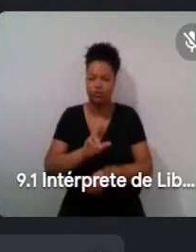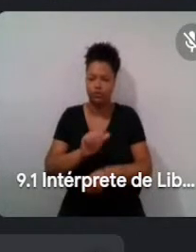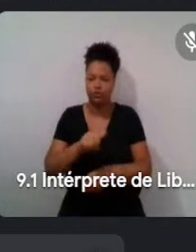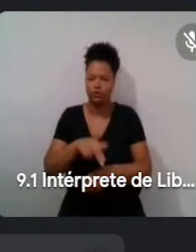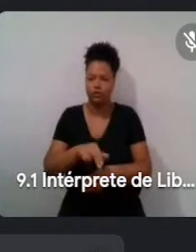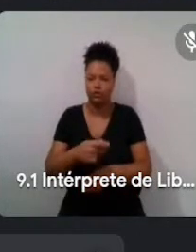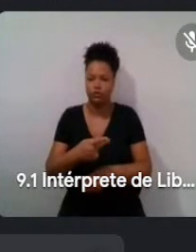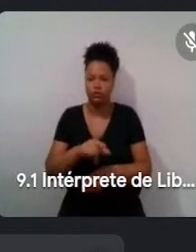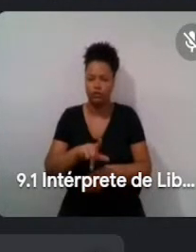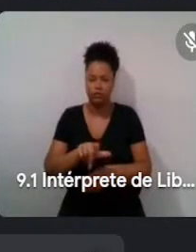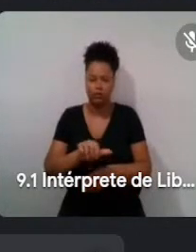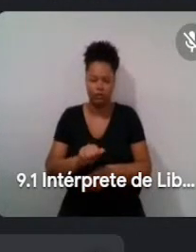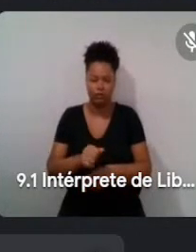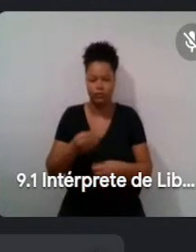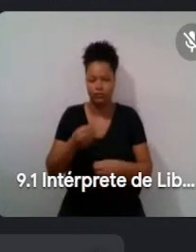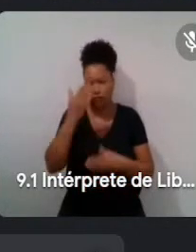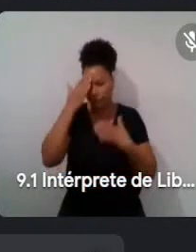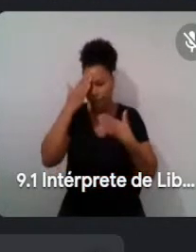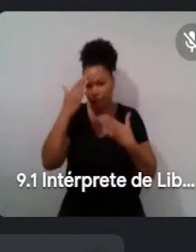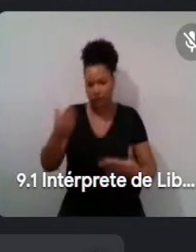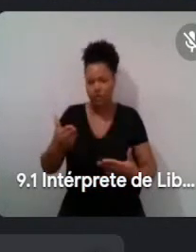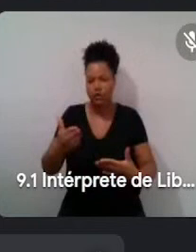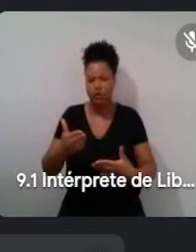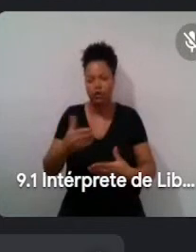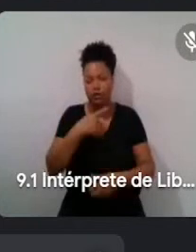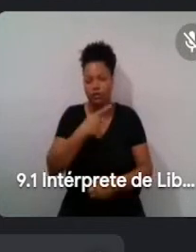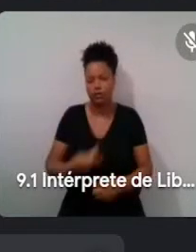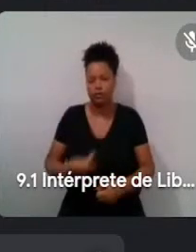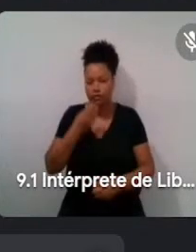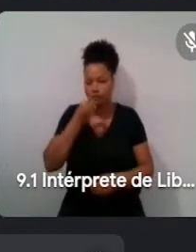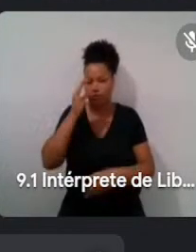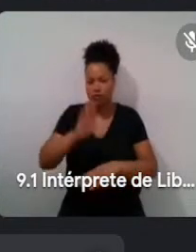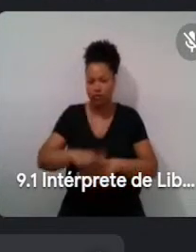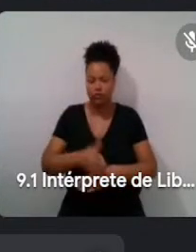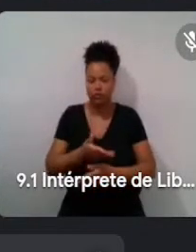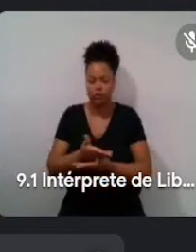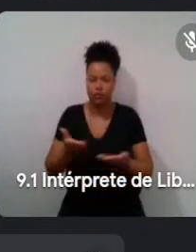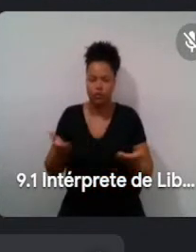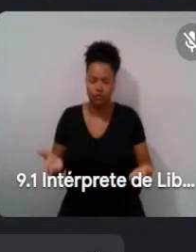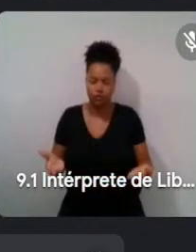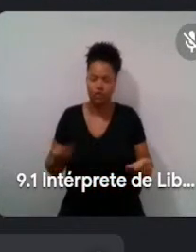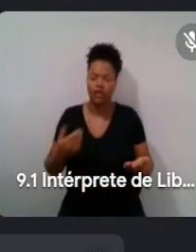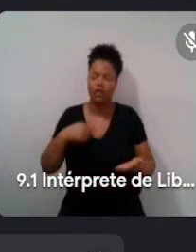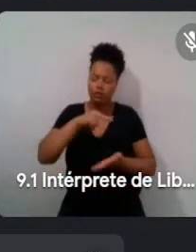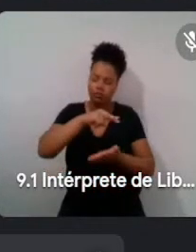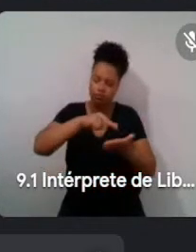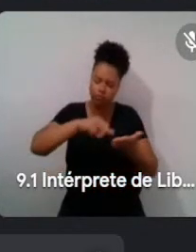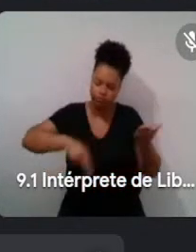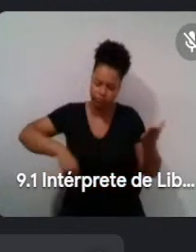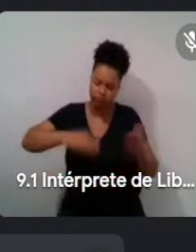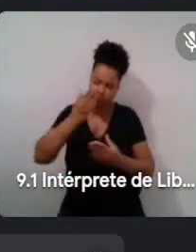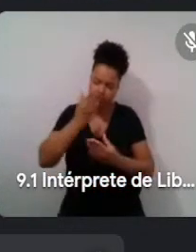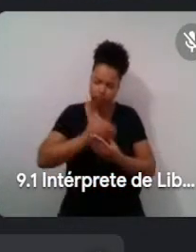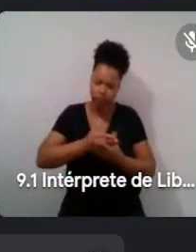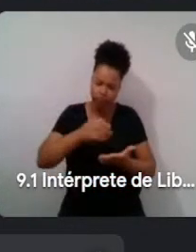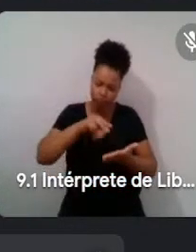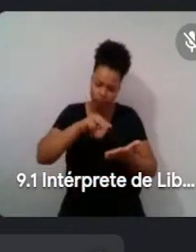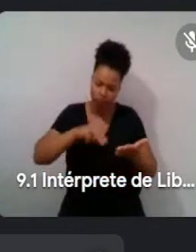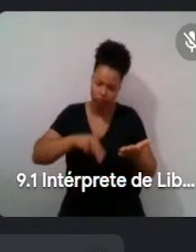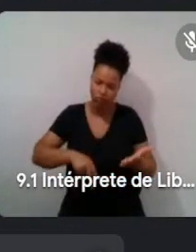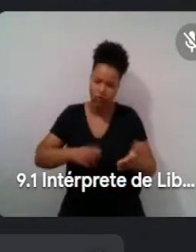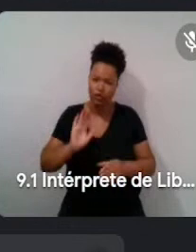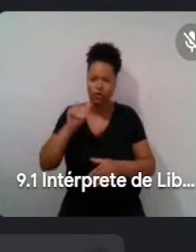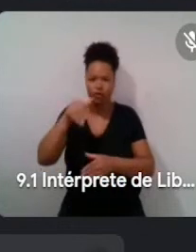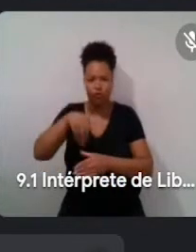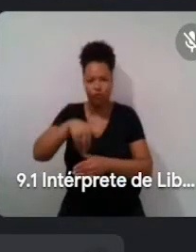Obrigada, senhor presidente, boa tarde a todos. Eu li atentamente o processo, o voto do relator, e eu